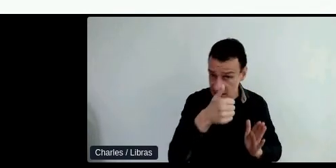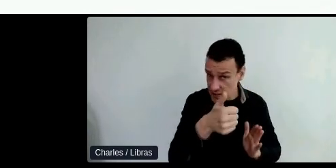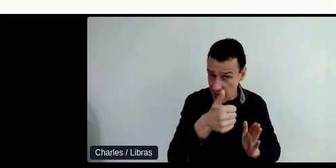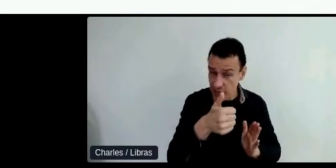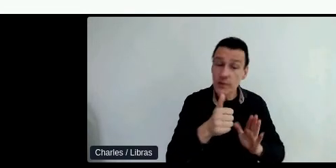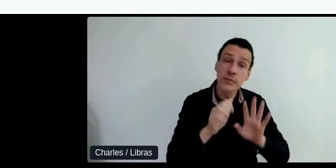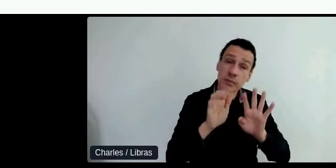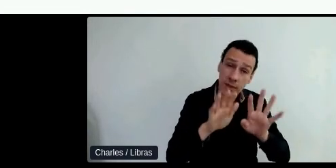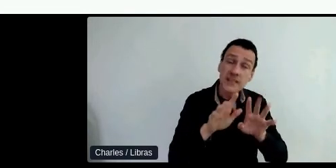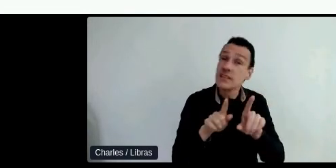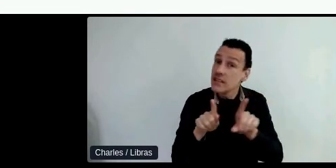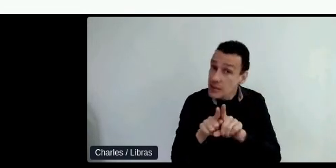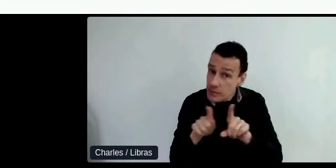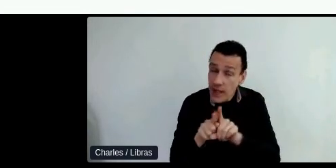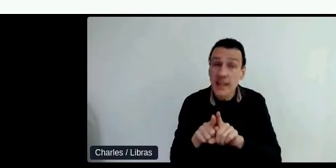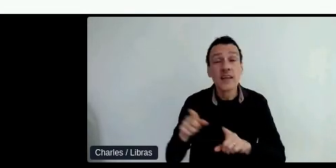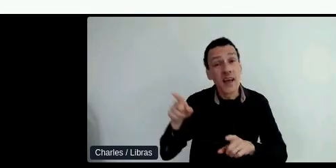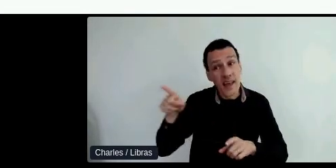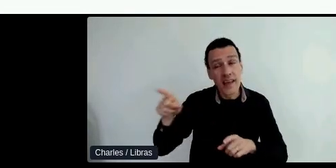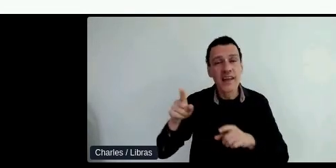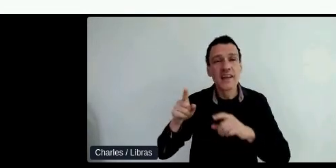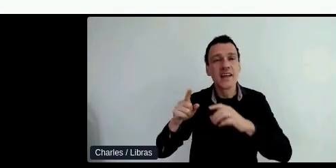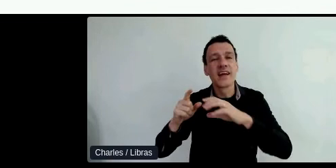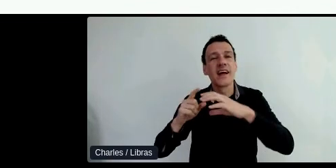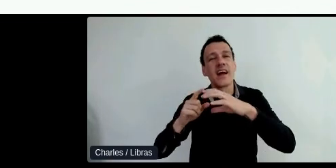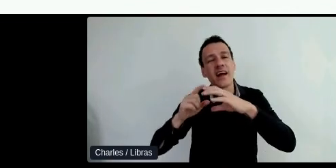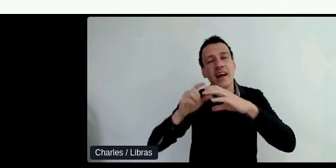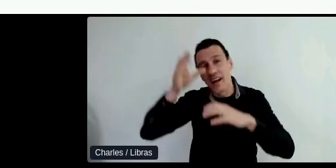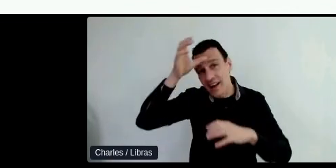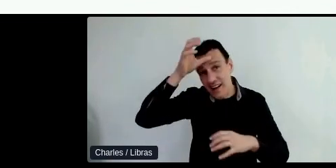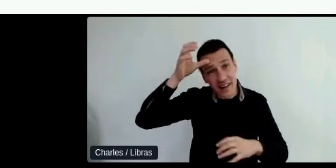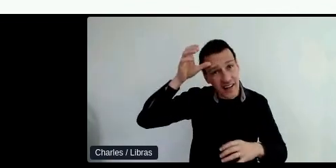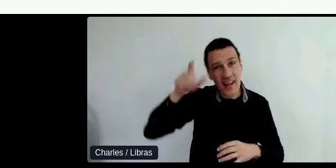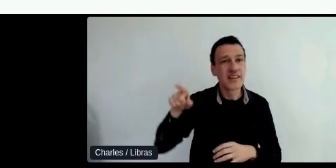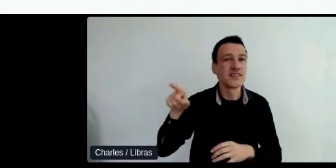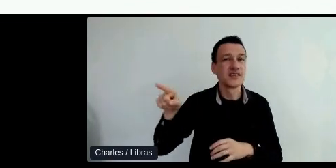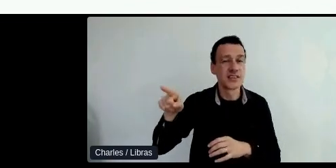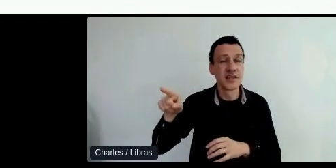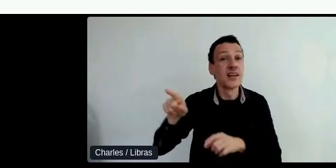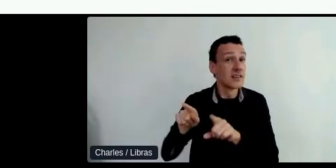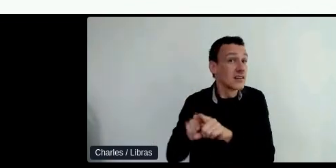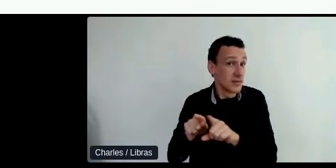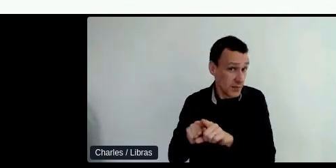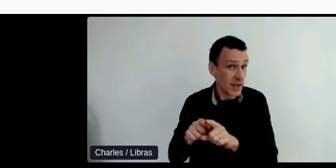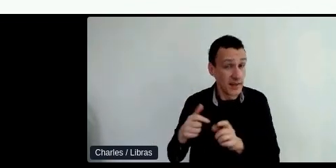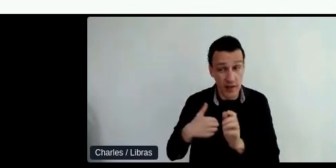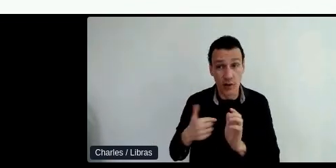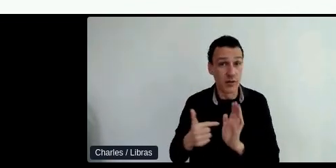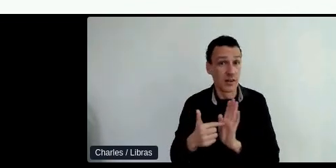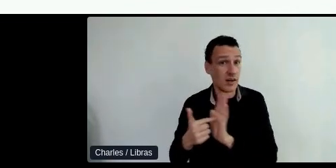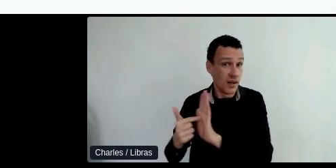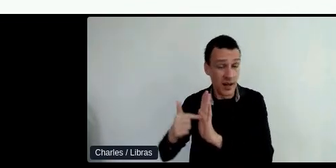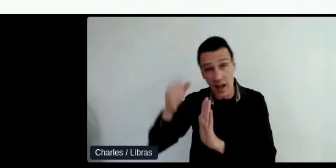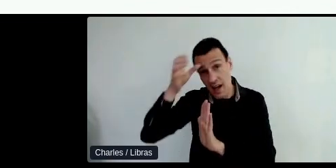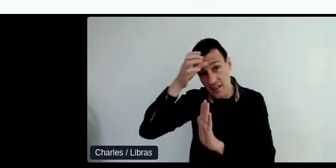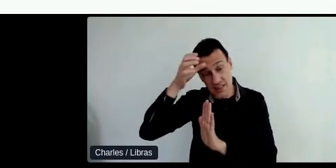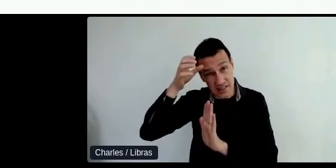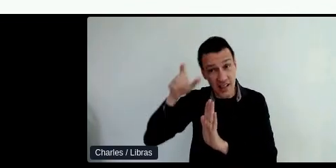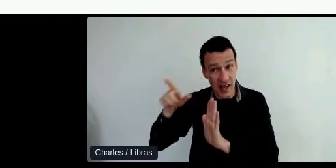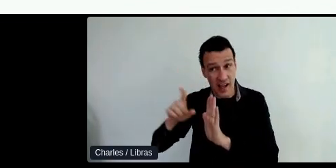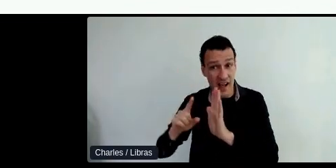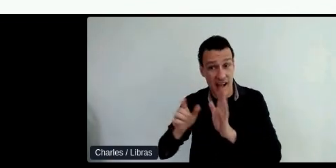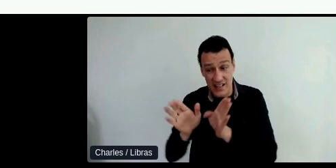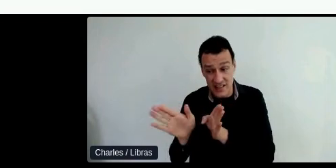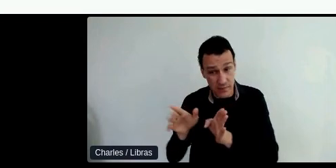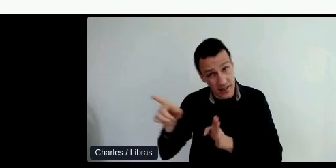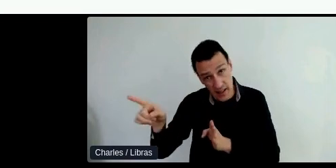um consumidor. Esse consumidor, quando eu estou falando de acessibilidade, eu começo a pensar que, poxa vida, eu não